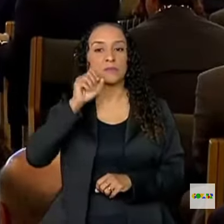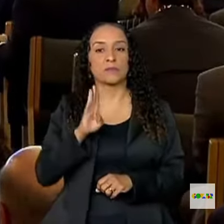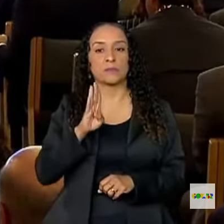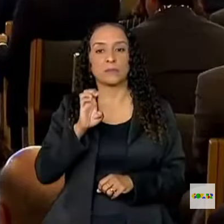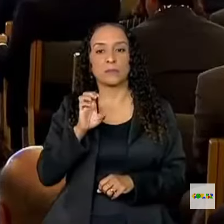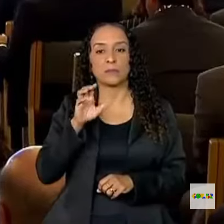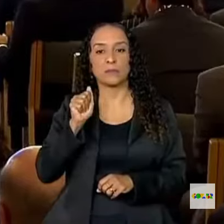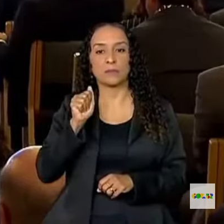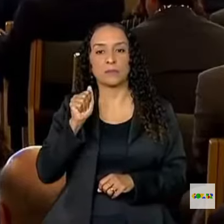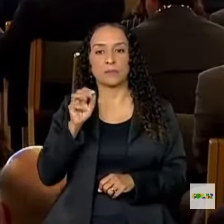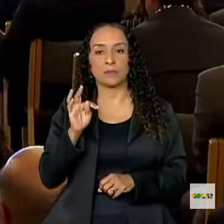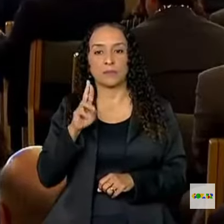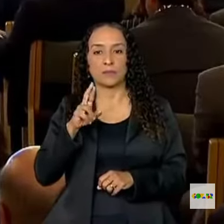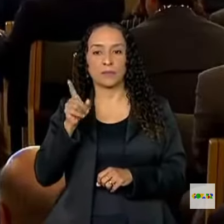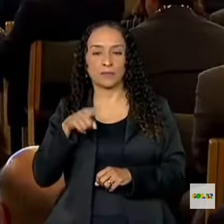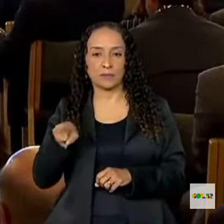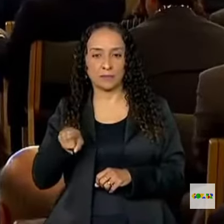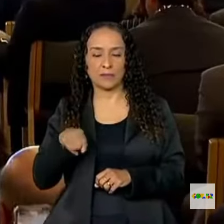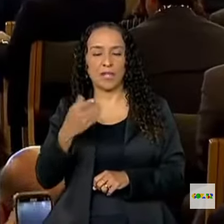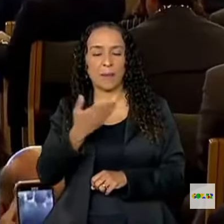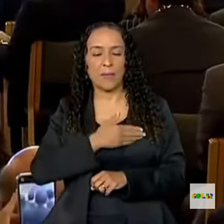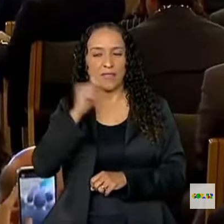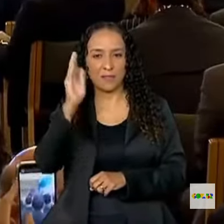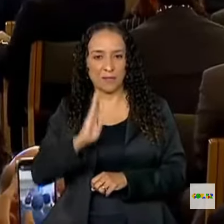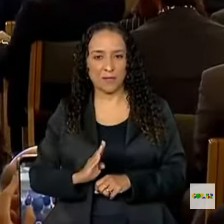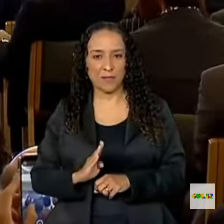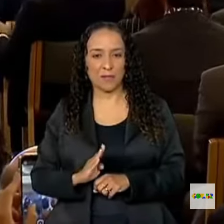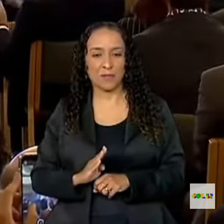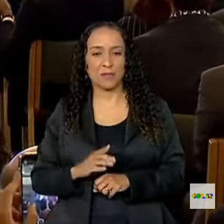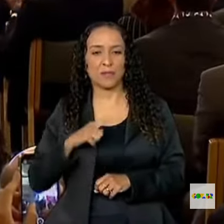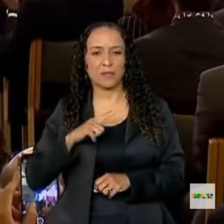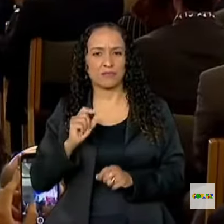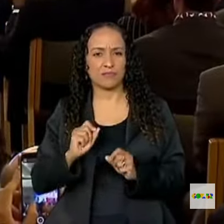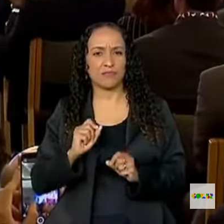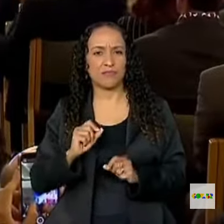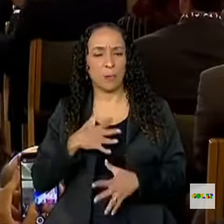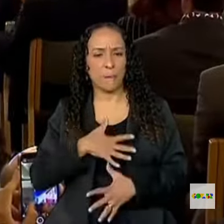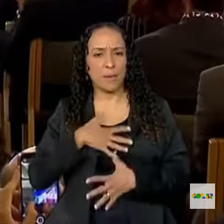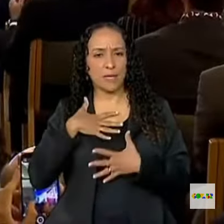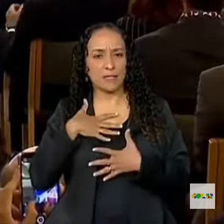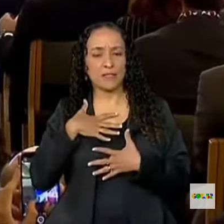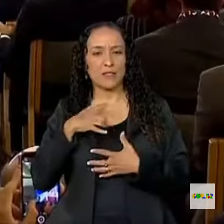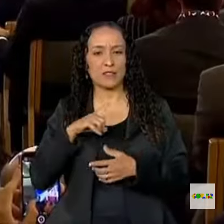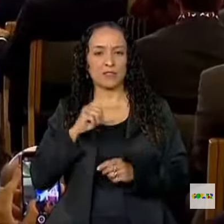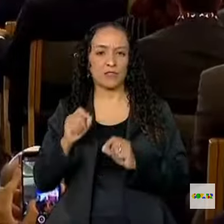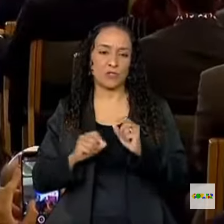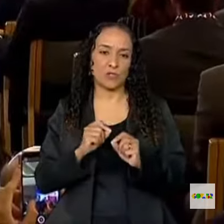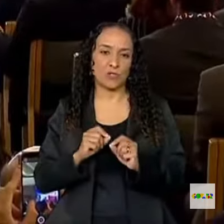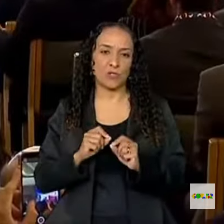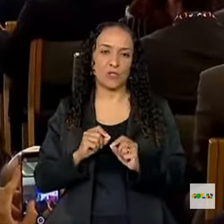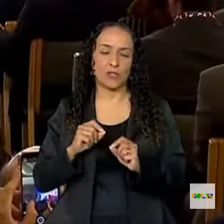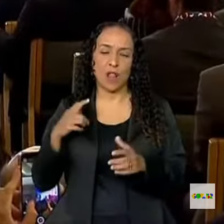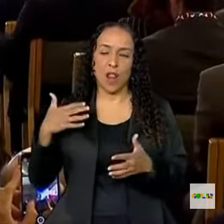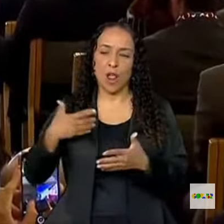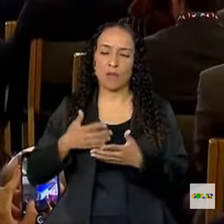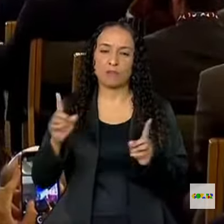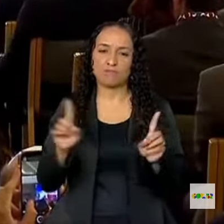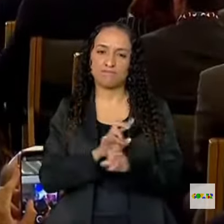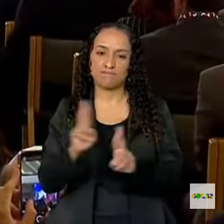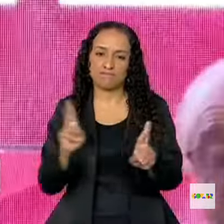paredes grande amiga do Brasil com quem tive o prazer de manter uma longa relação